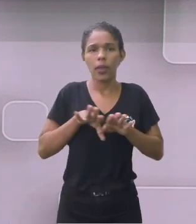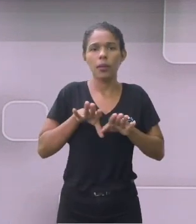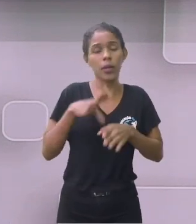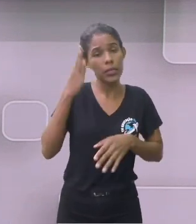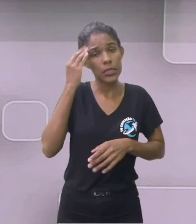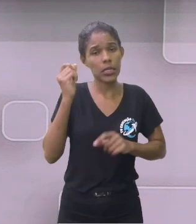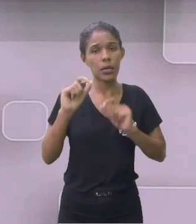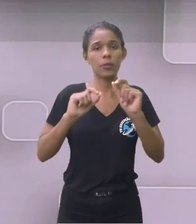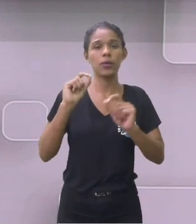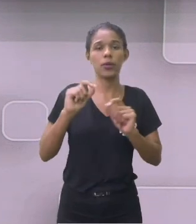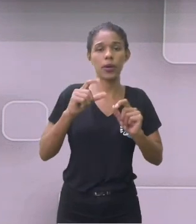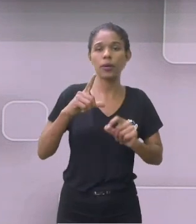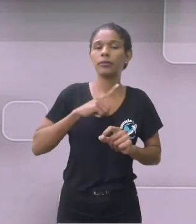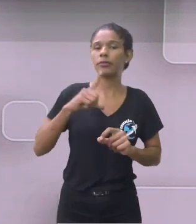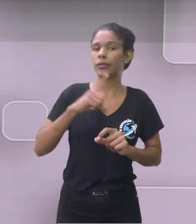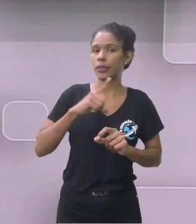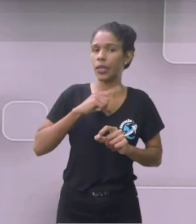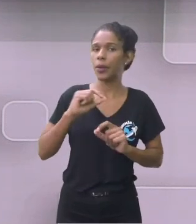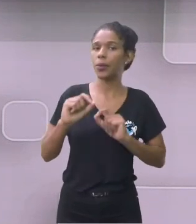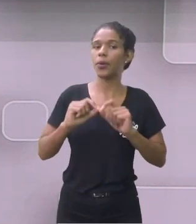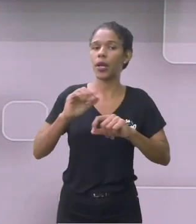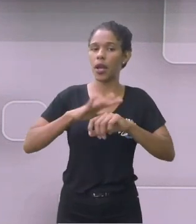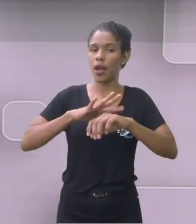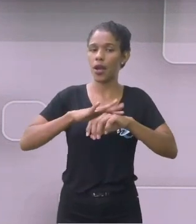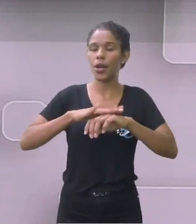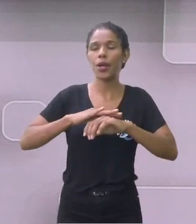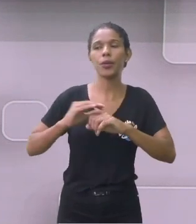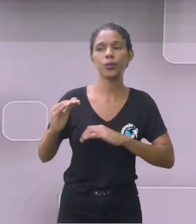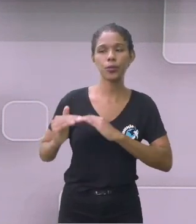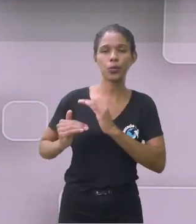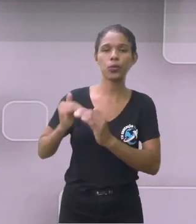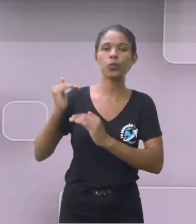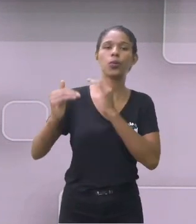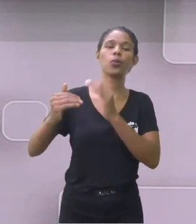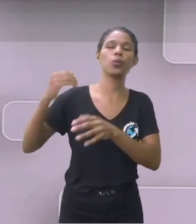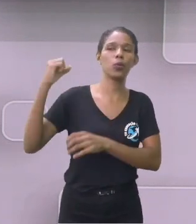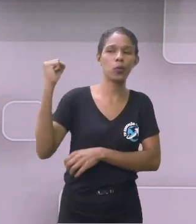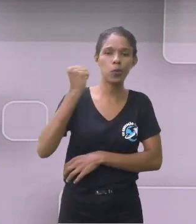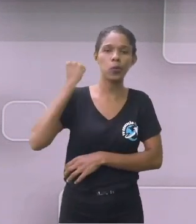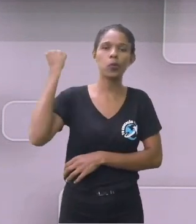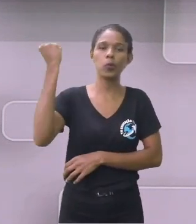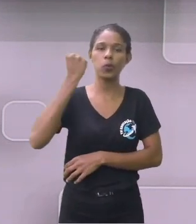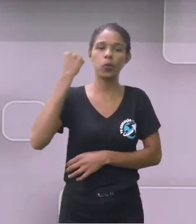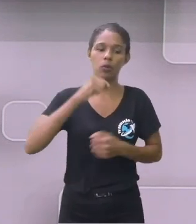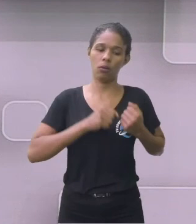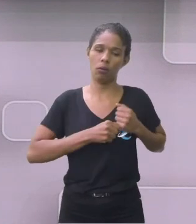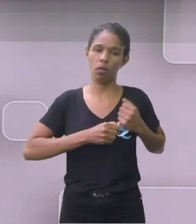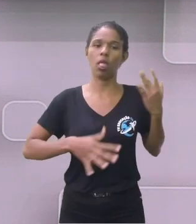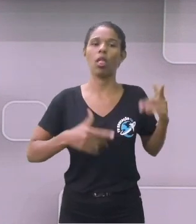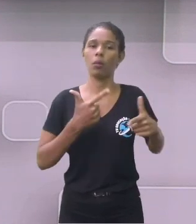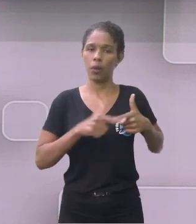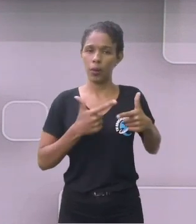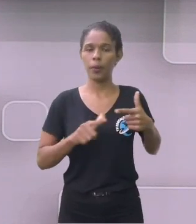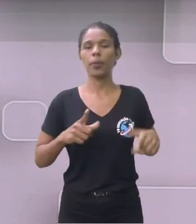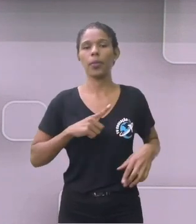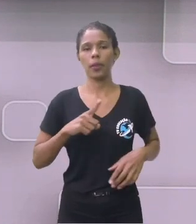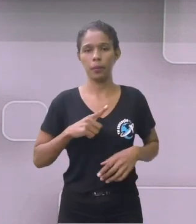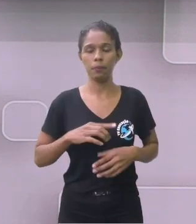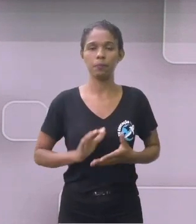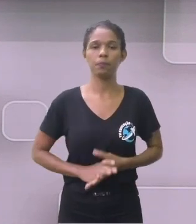ela há mais chances de crianças evoluírem para alterações cardiovasculares.